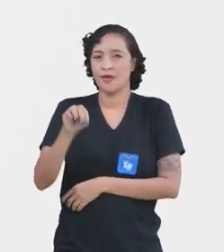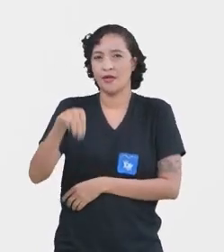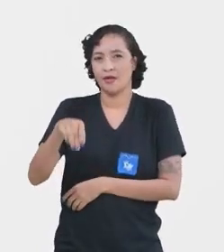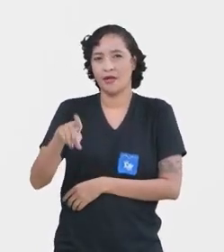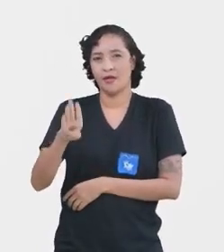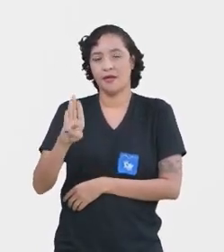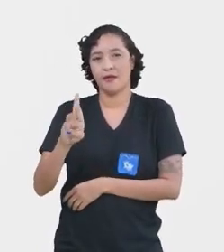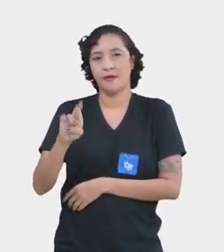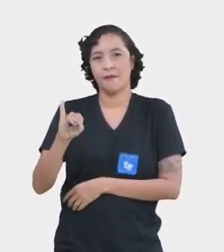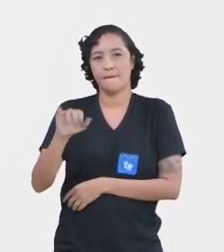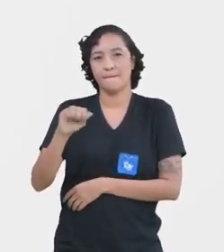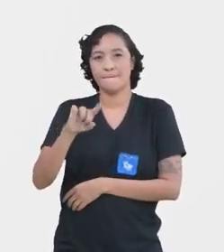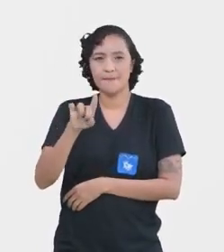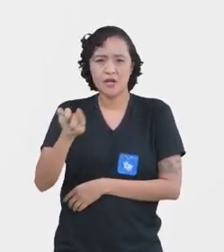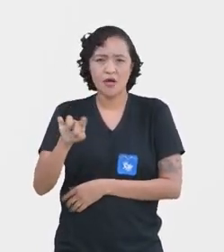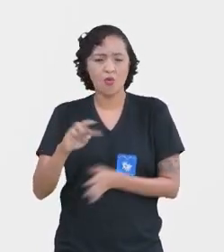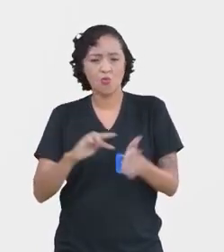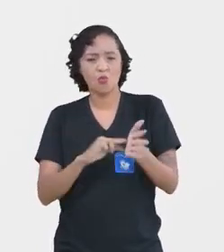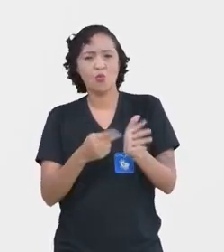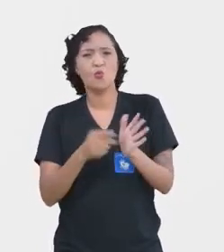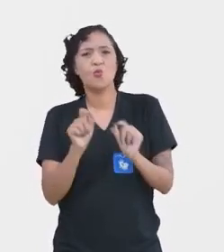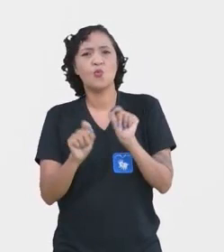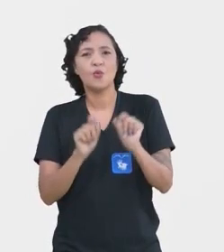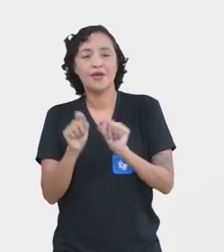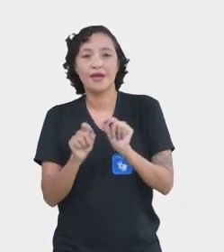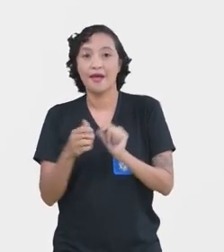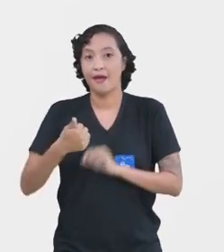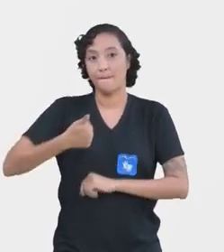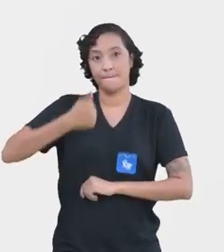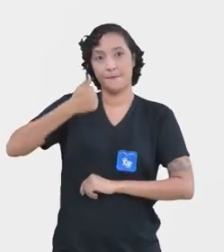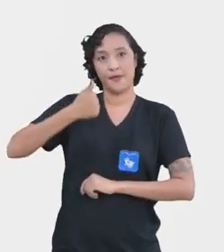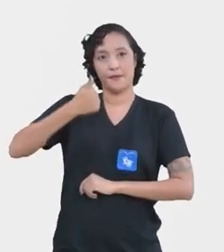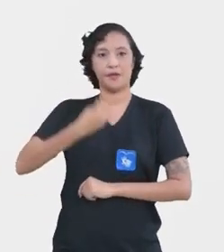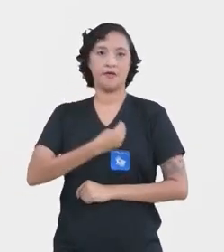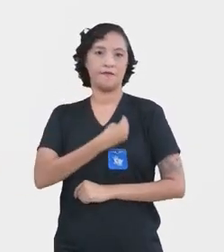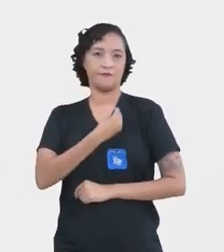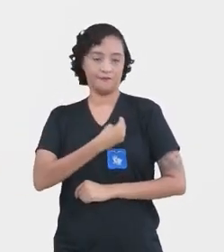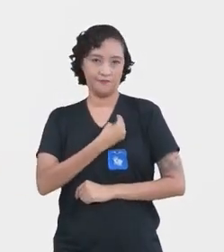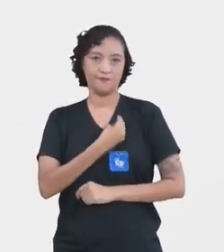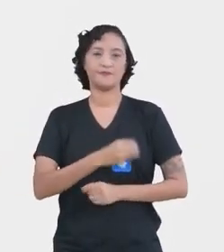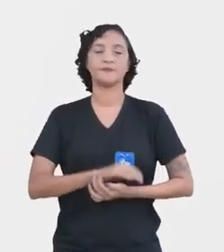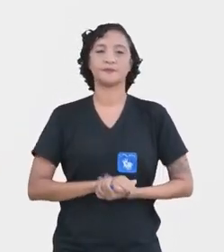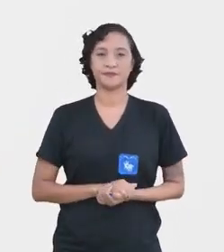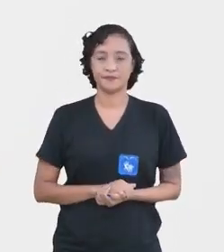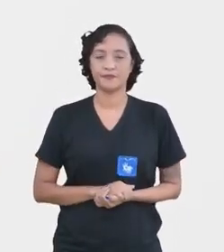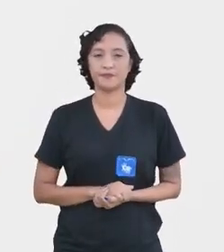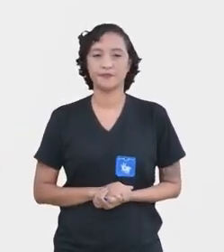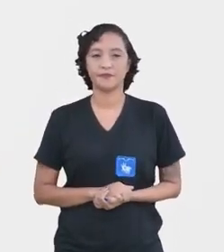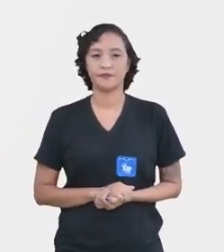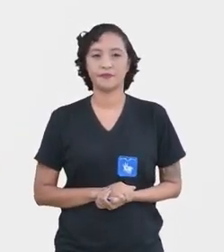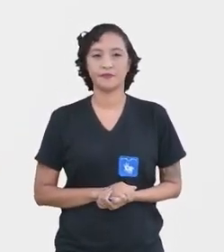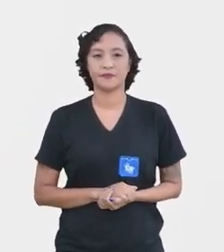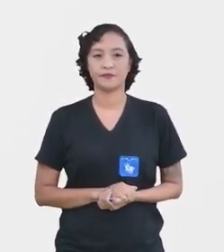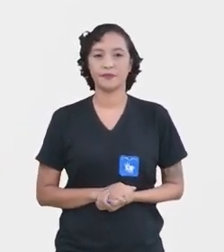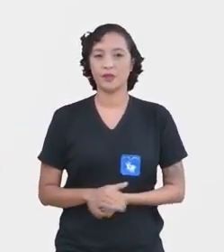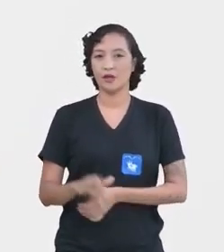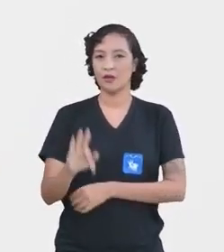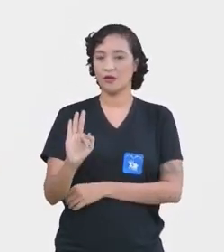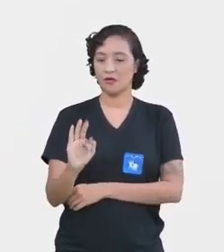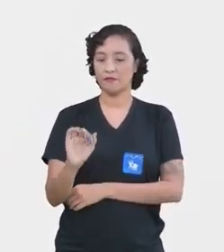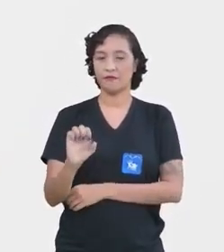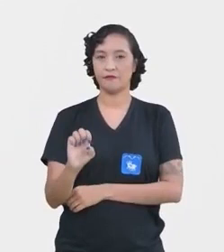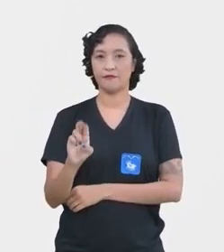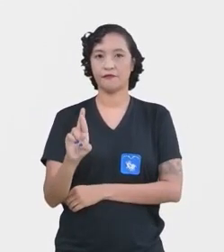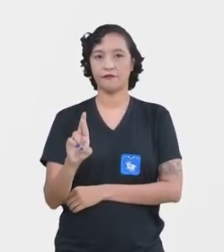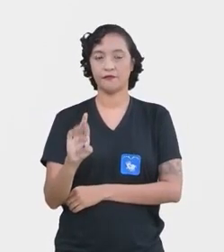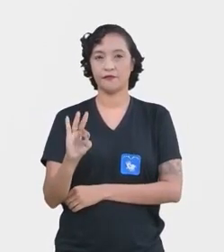primeira fase do desenvolvimento humano, tá? A fertilização e a implantação do